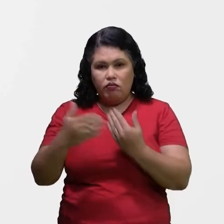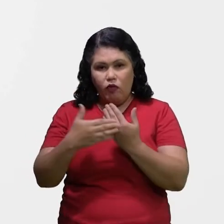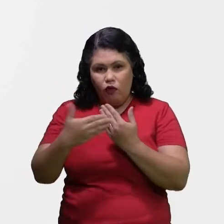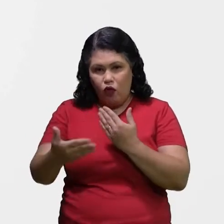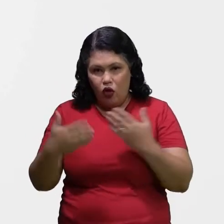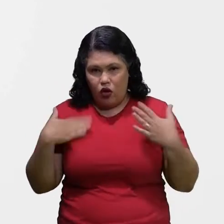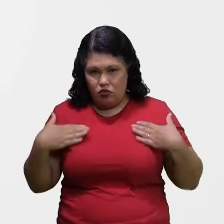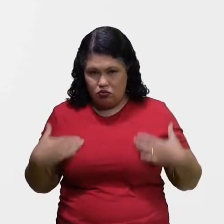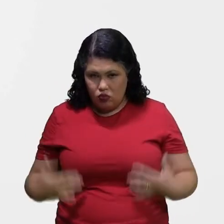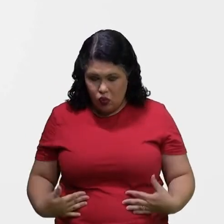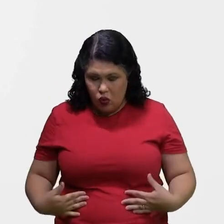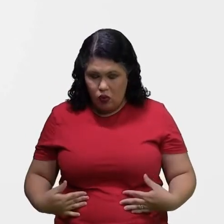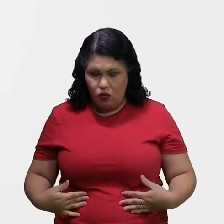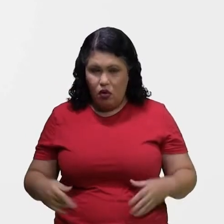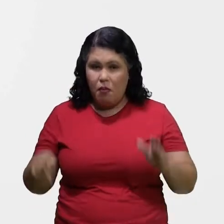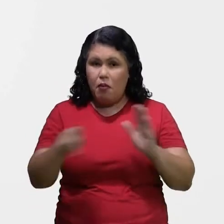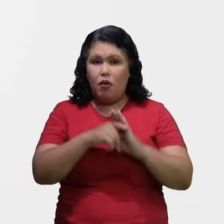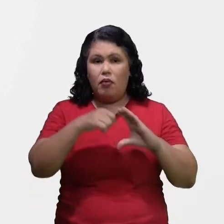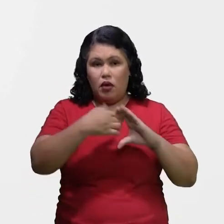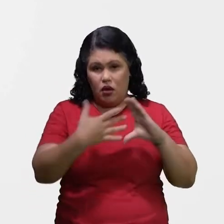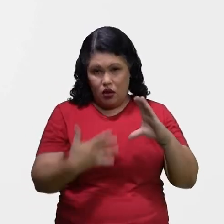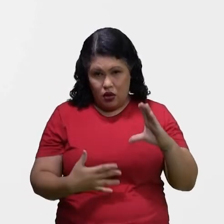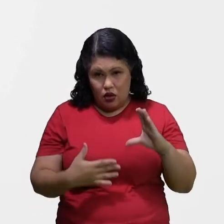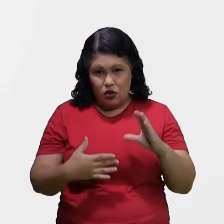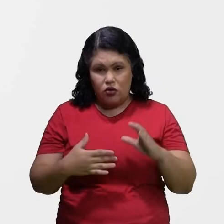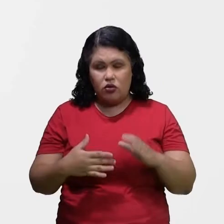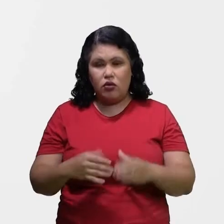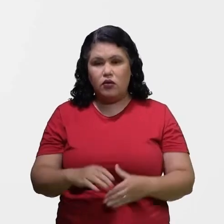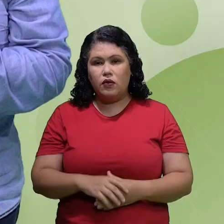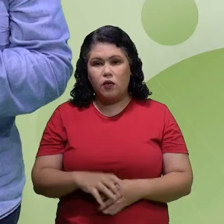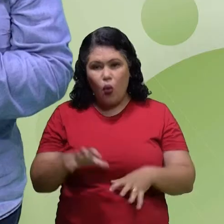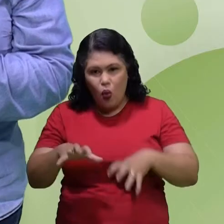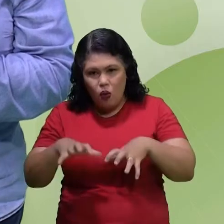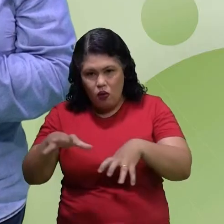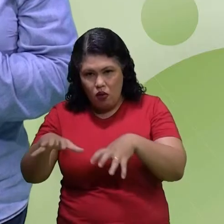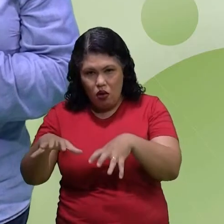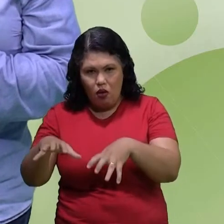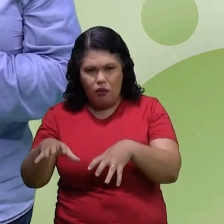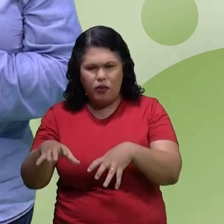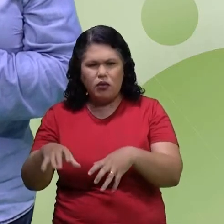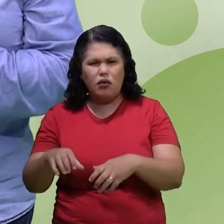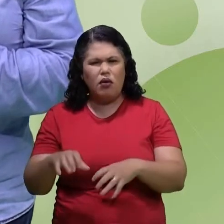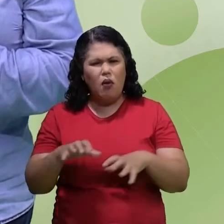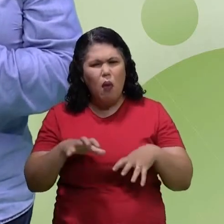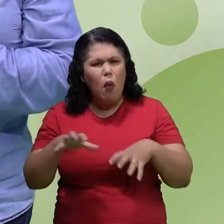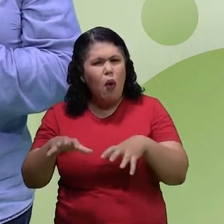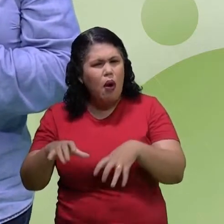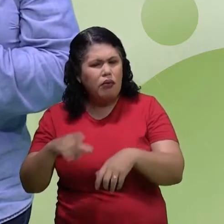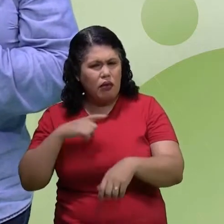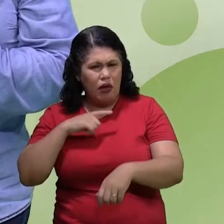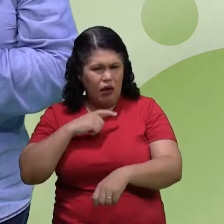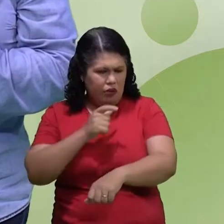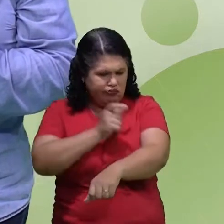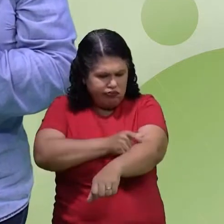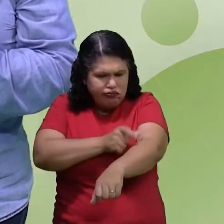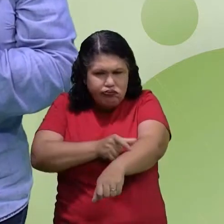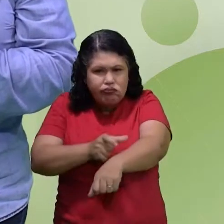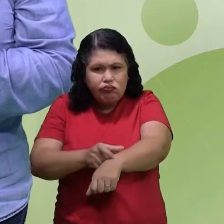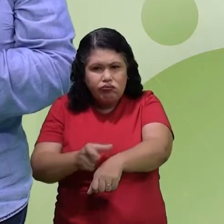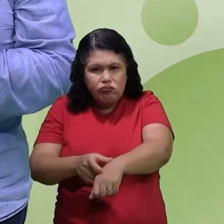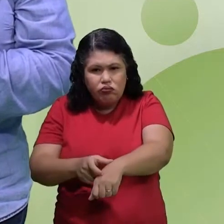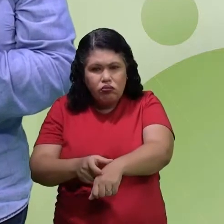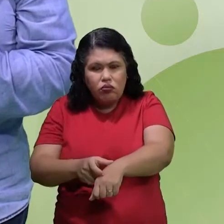próprias dos répteis. E aí, quem são esses répteis? Será que tem placas e que